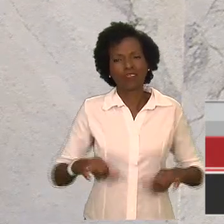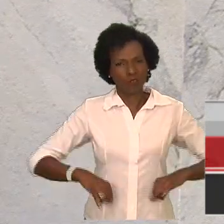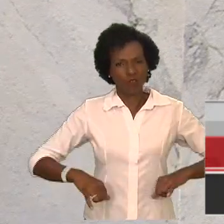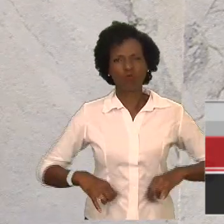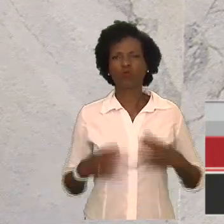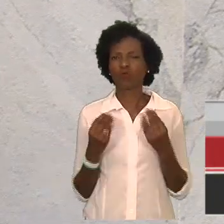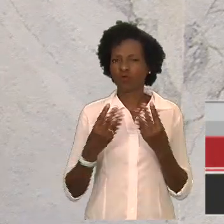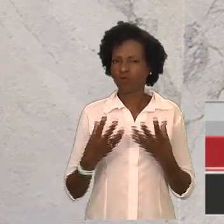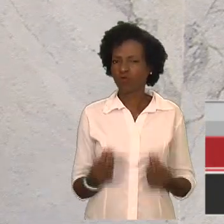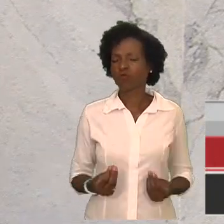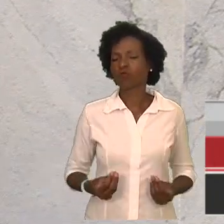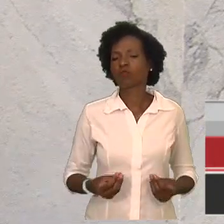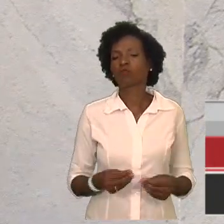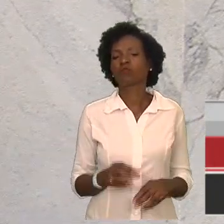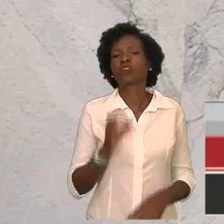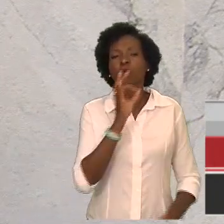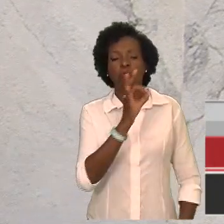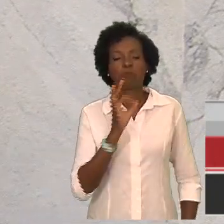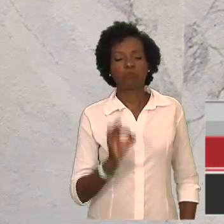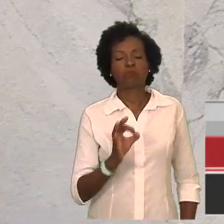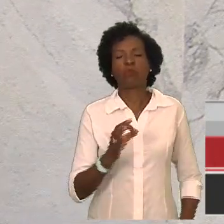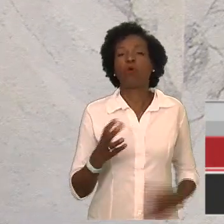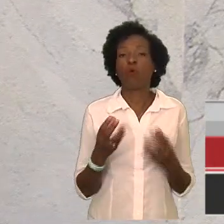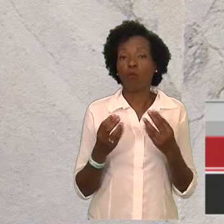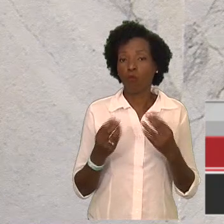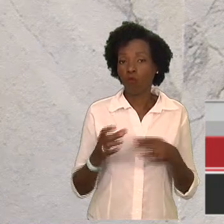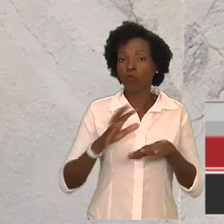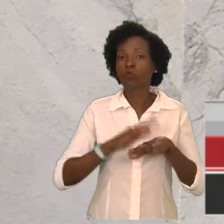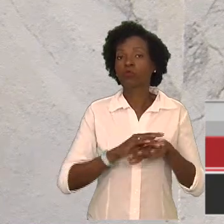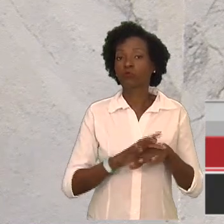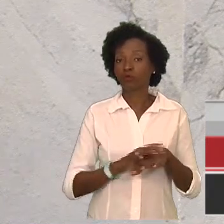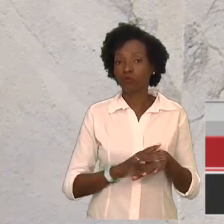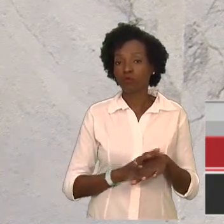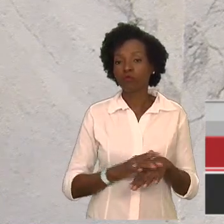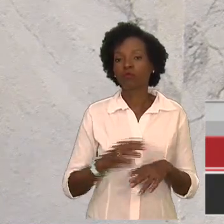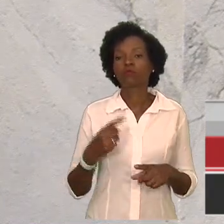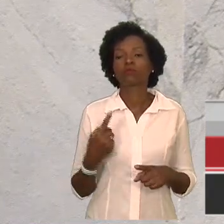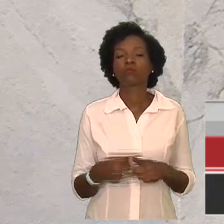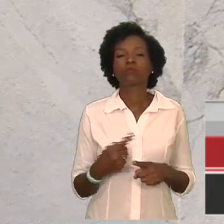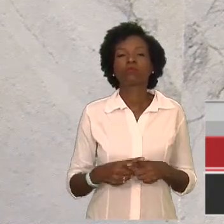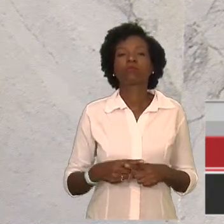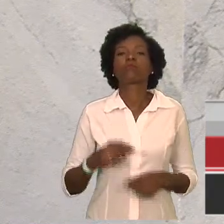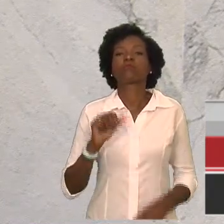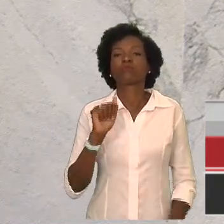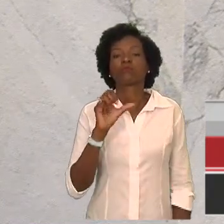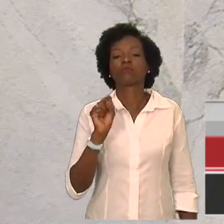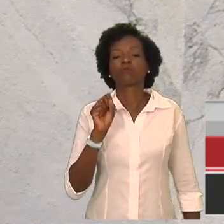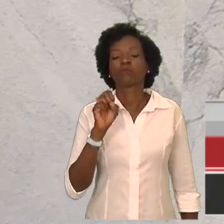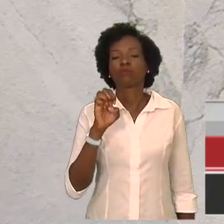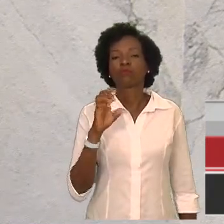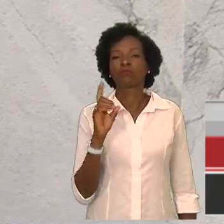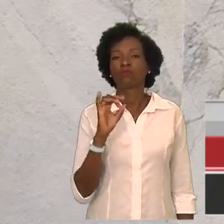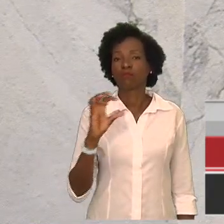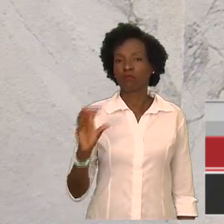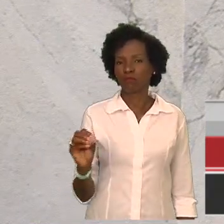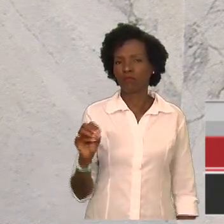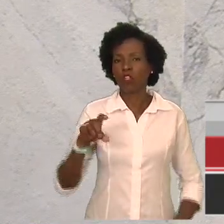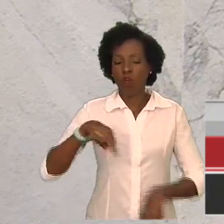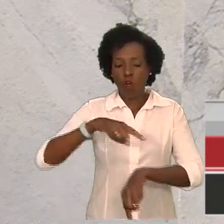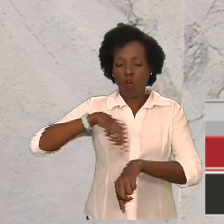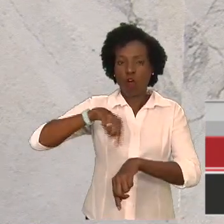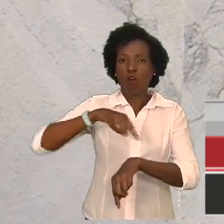uma porcentagem muito alta de adoecimento trabalho por conta do assédio e da carga excessiva de